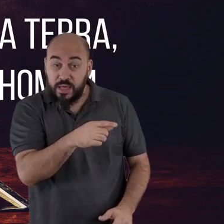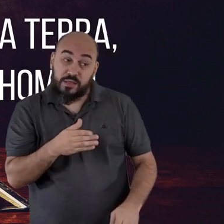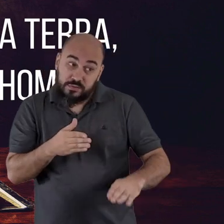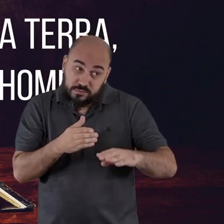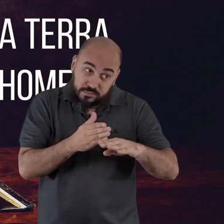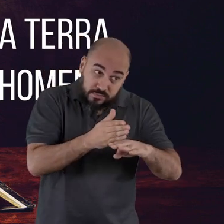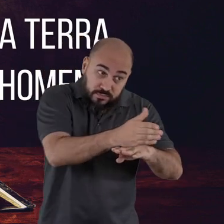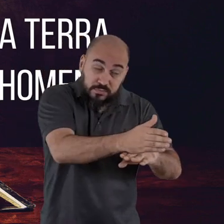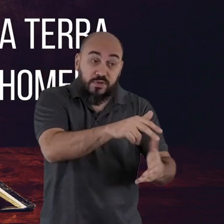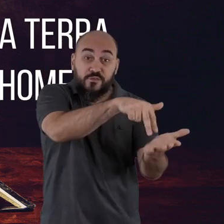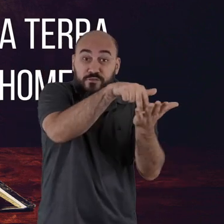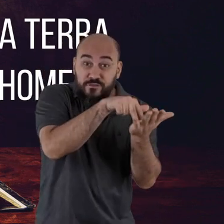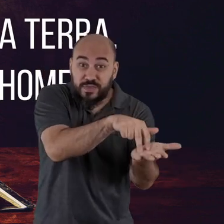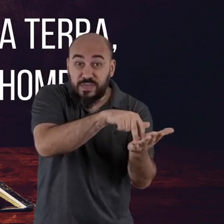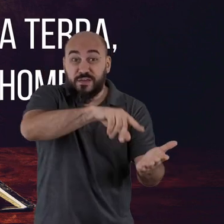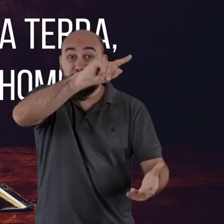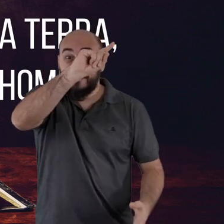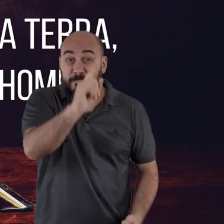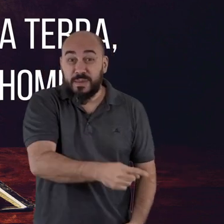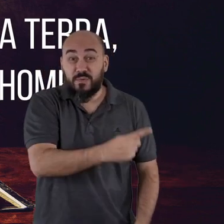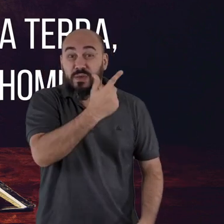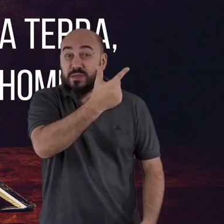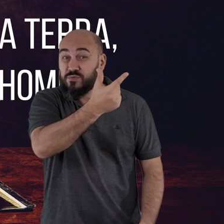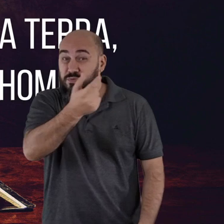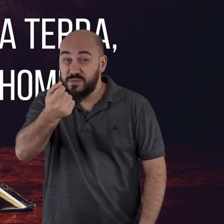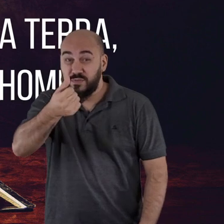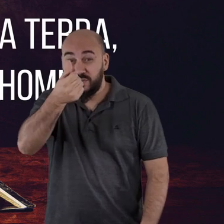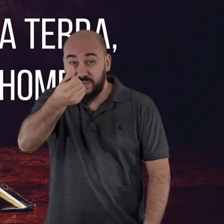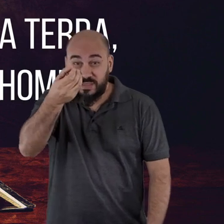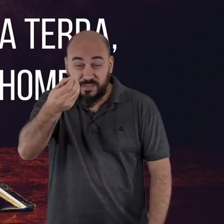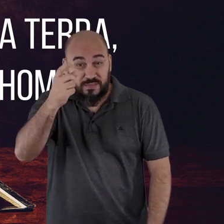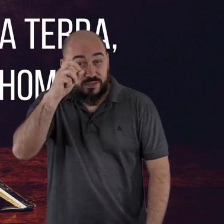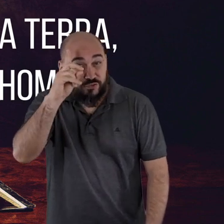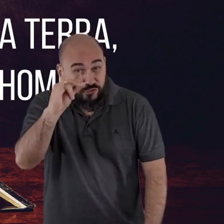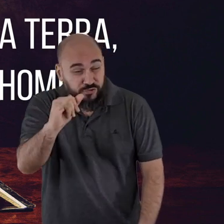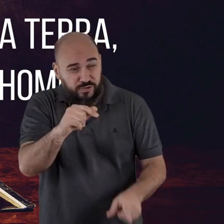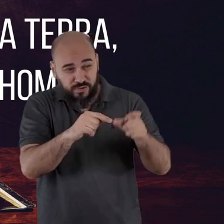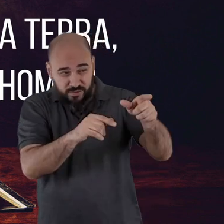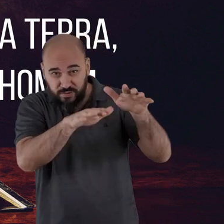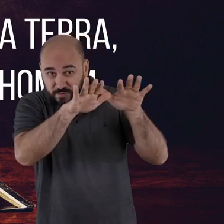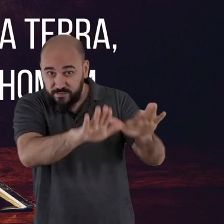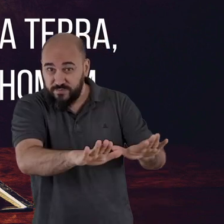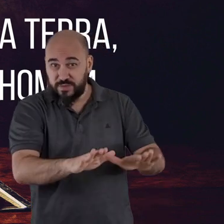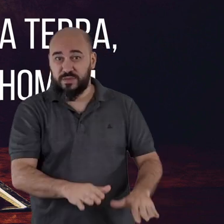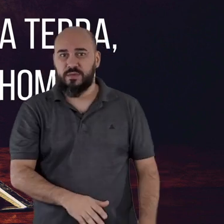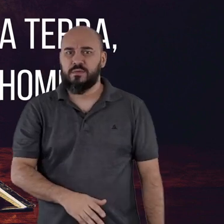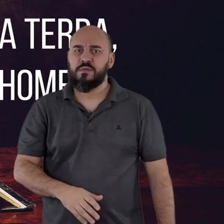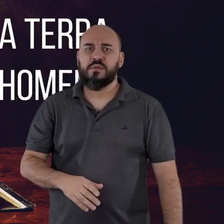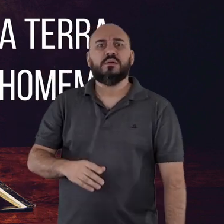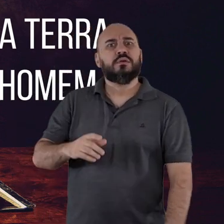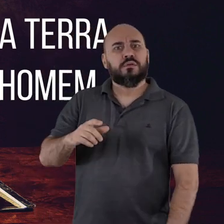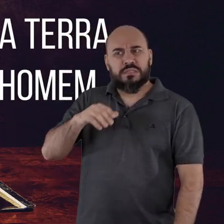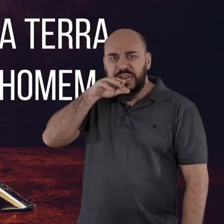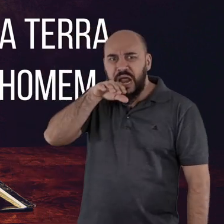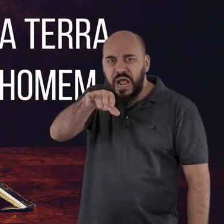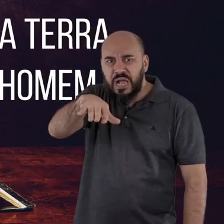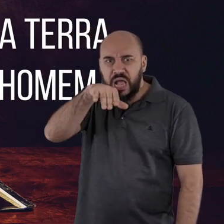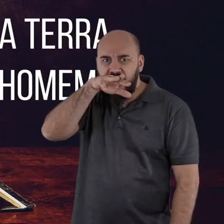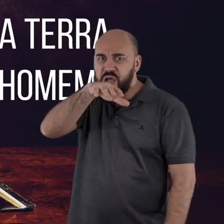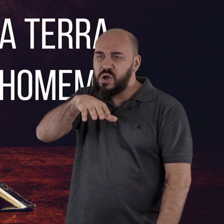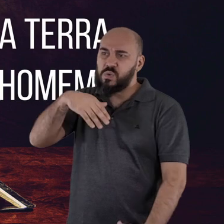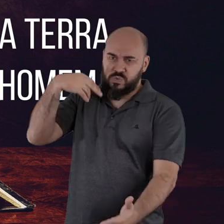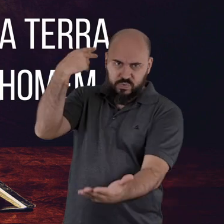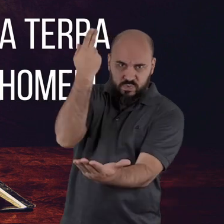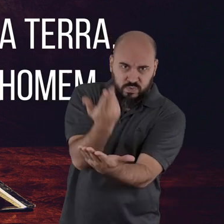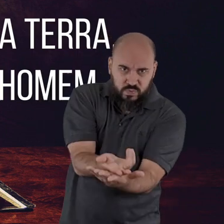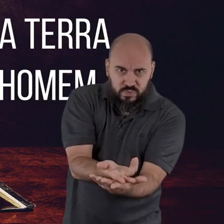sustentem durante 1260 dias. Quando o dragão viu que tinha sido atirado para a terra,